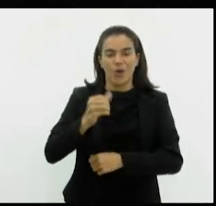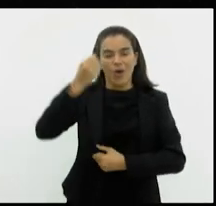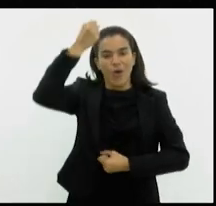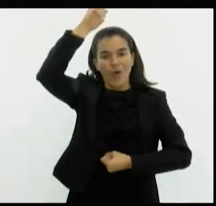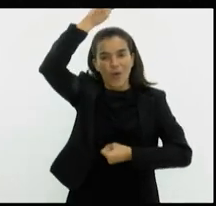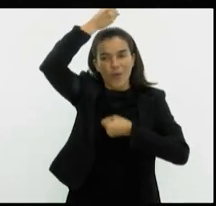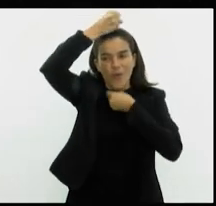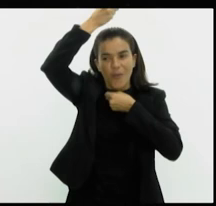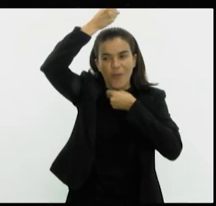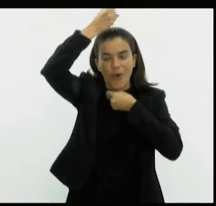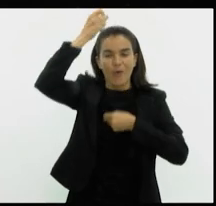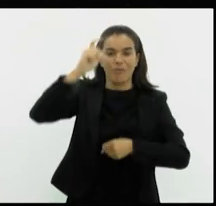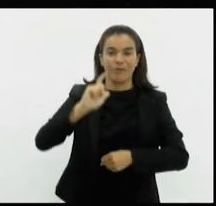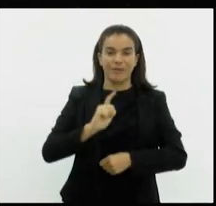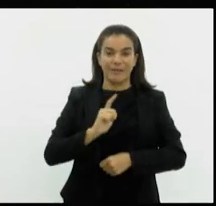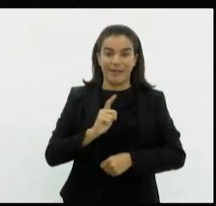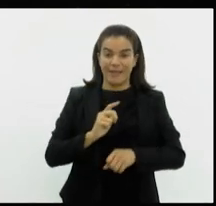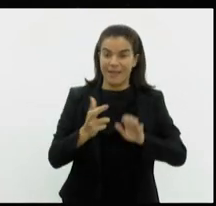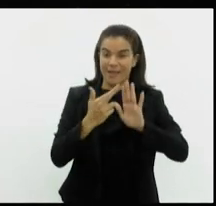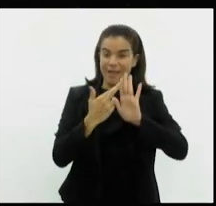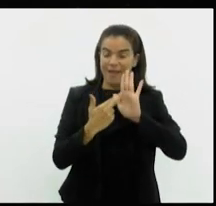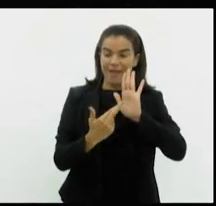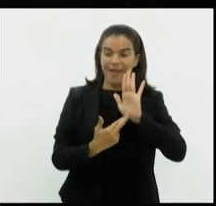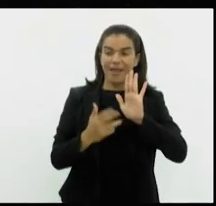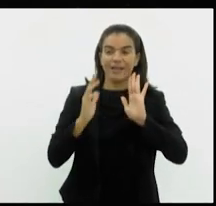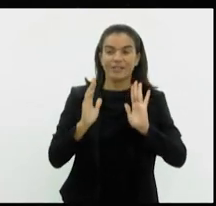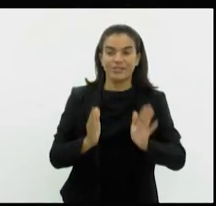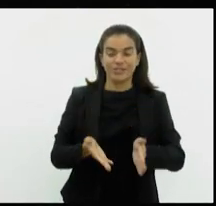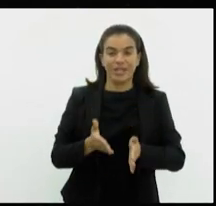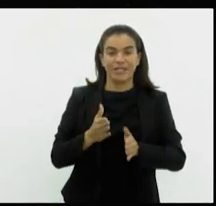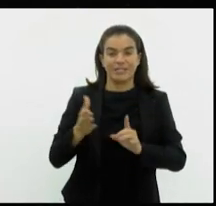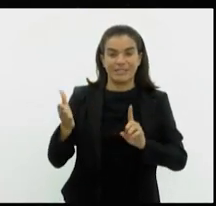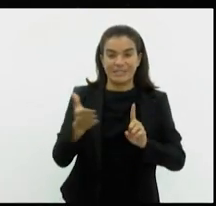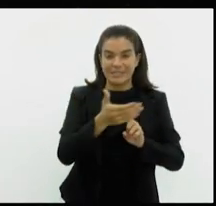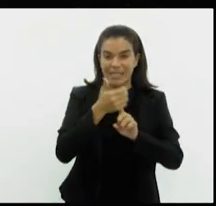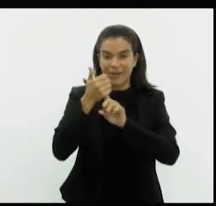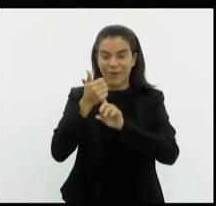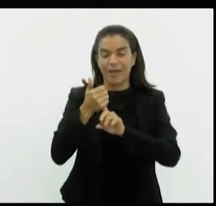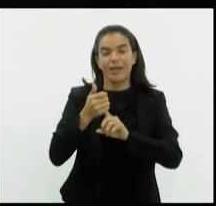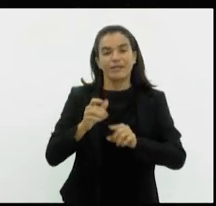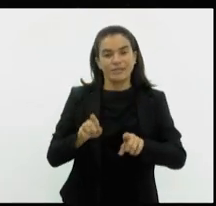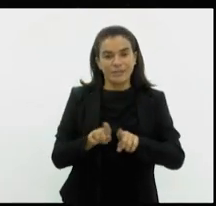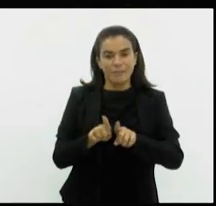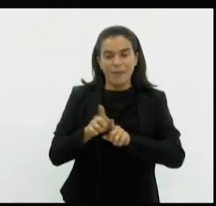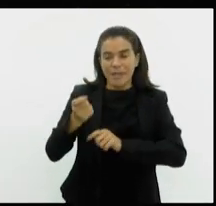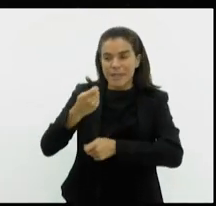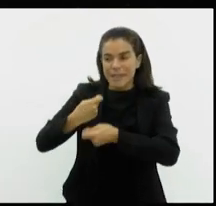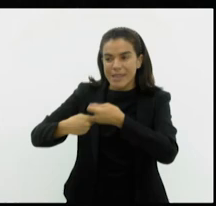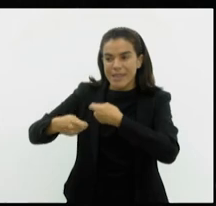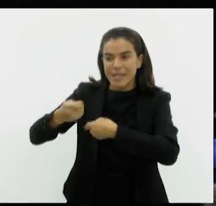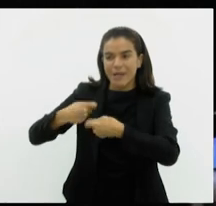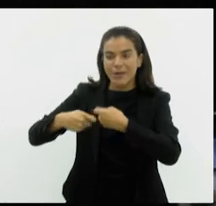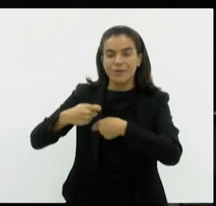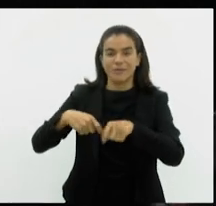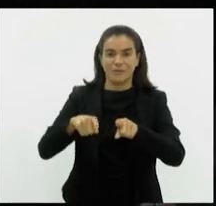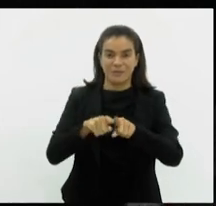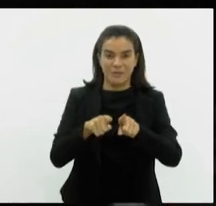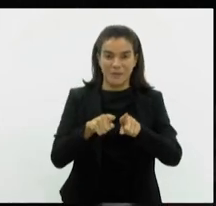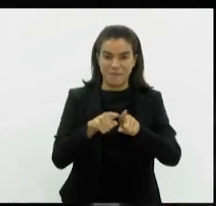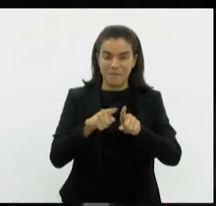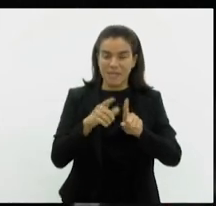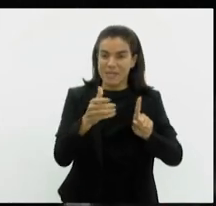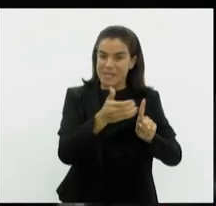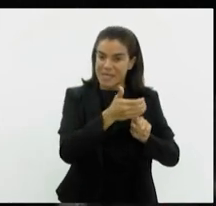estabelecido sido para as questões né Eh de sequestro para as questões de negociação de tomada de reféns